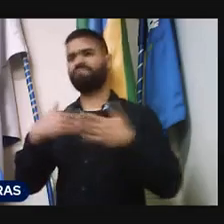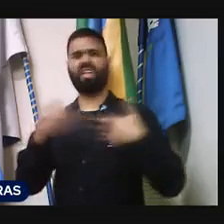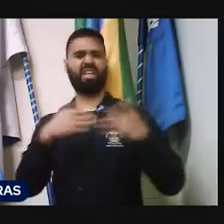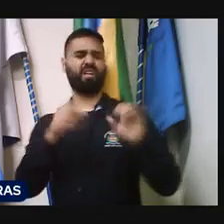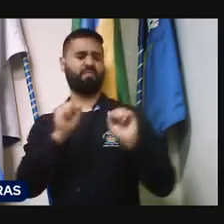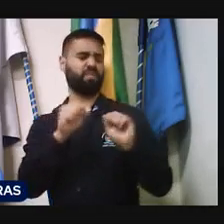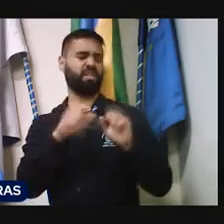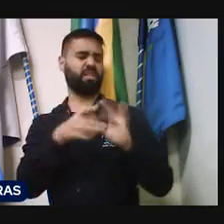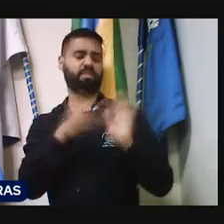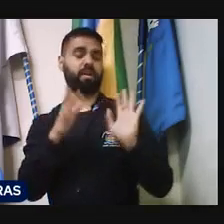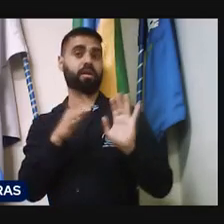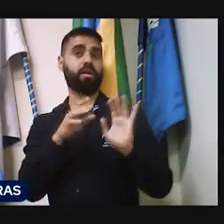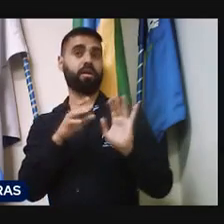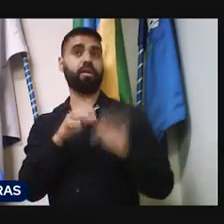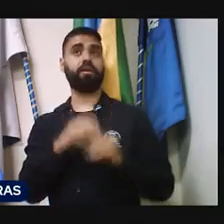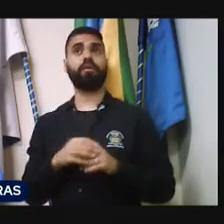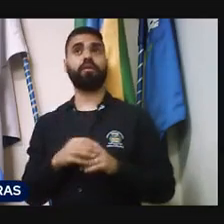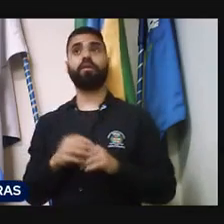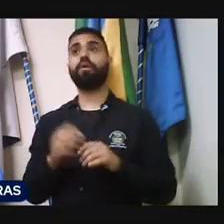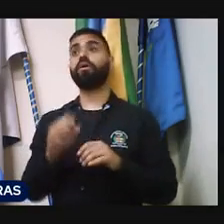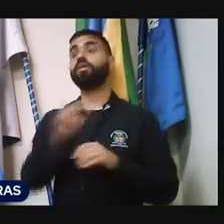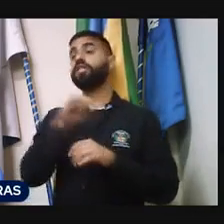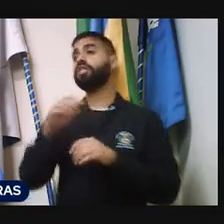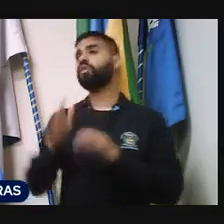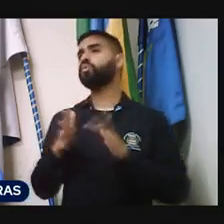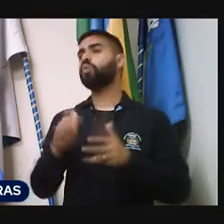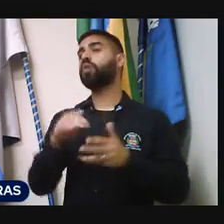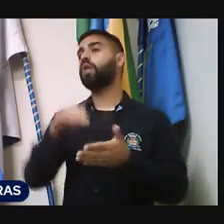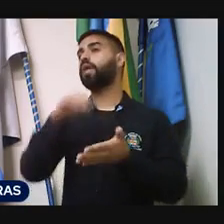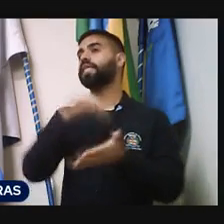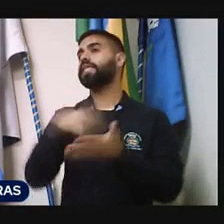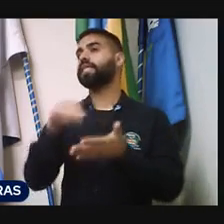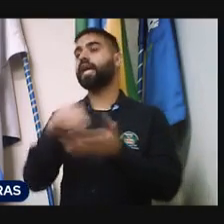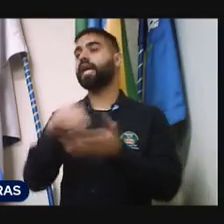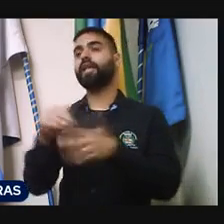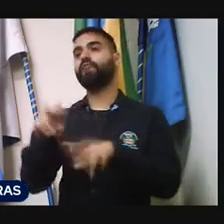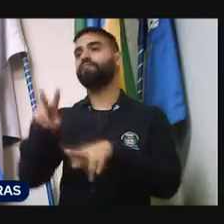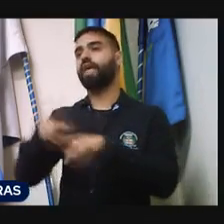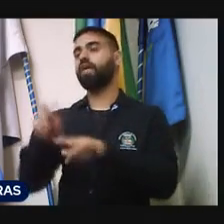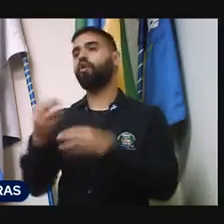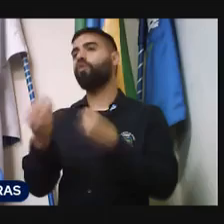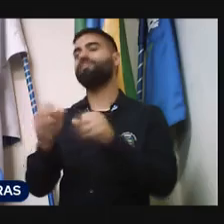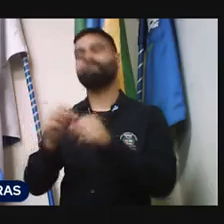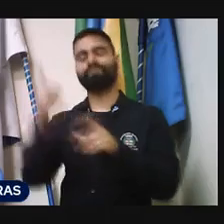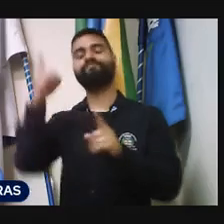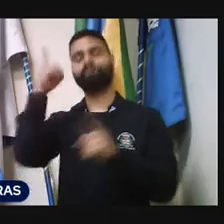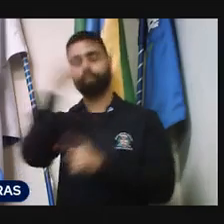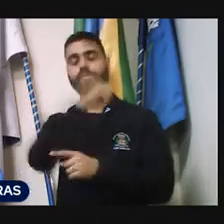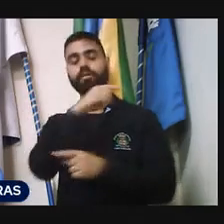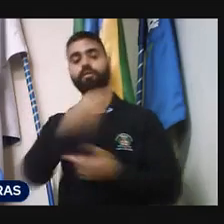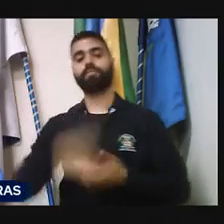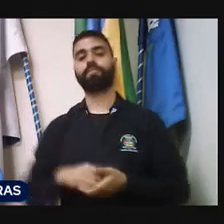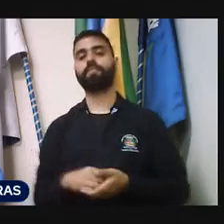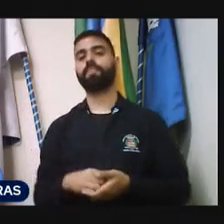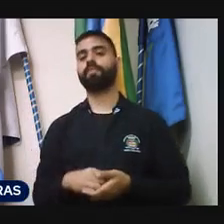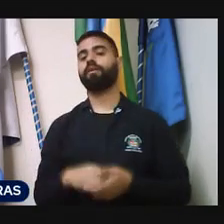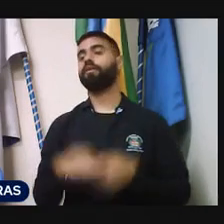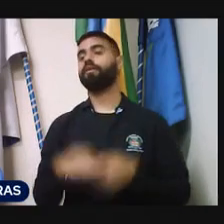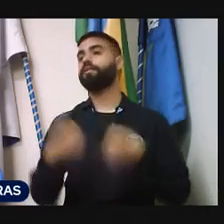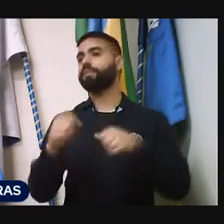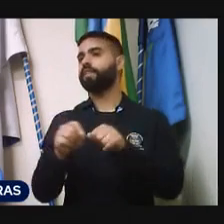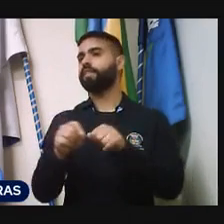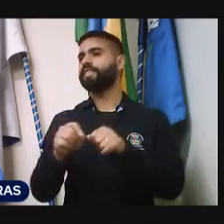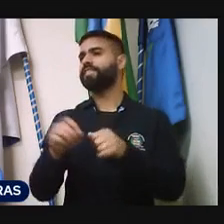passa Senão daqui a pouco nós vamos fazer se todo o secretário foi condenado então foi muito difícil a gente tem que realmente